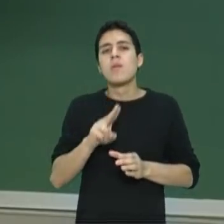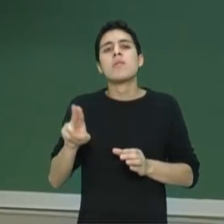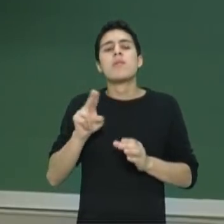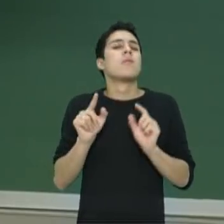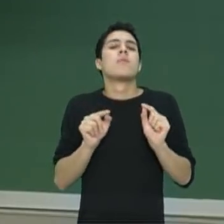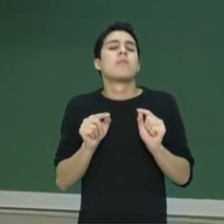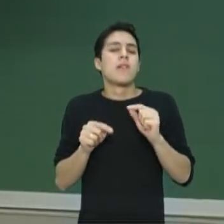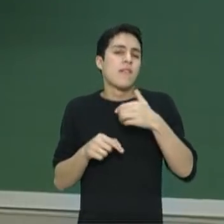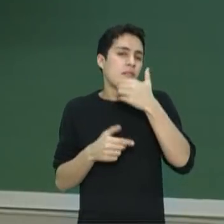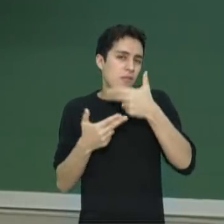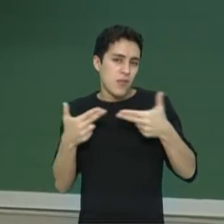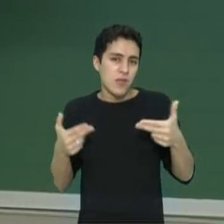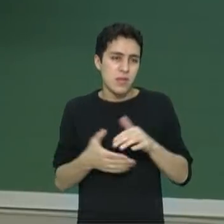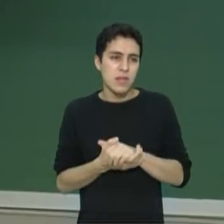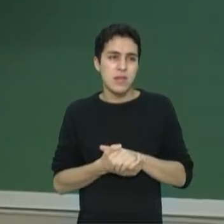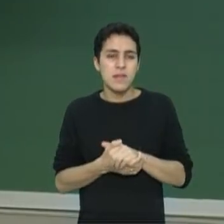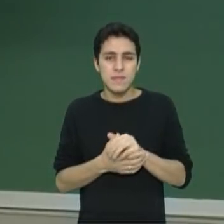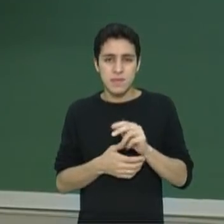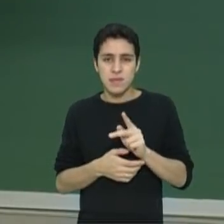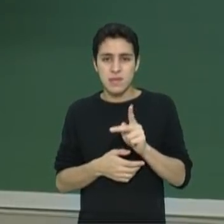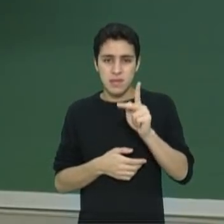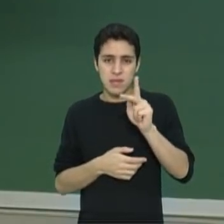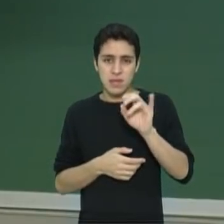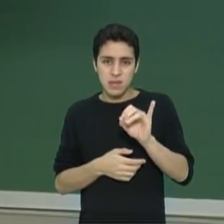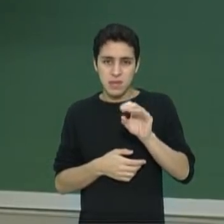kiwi. Essa fruta que é do sudeste